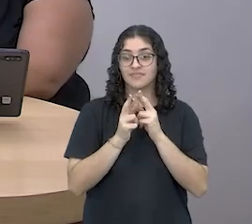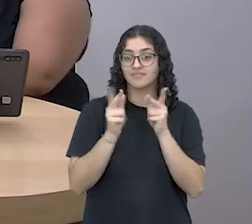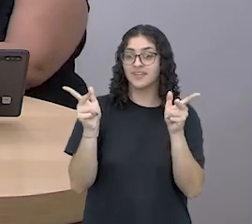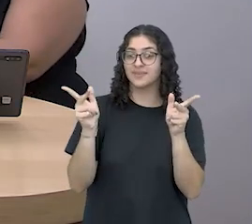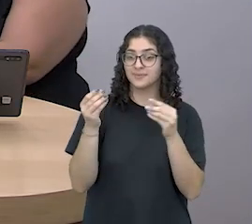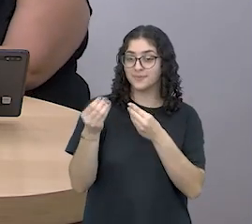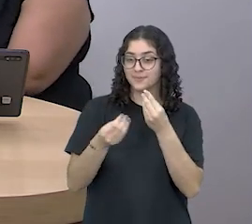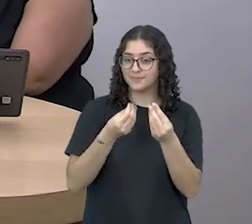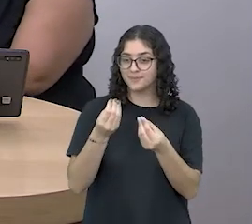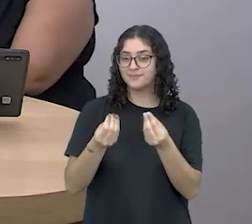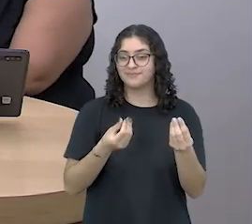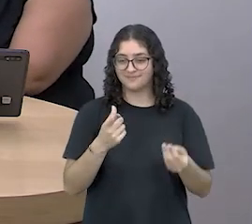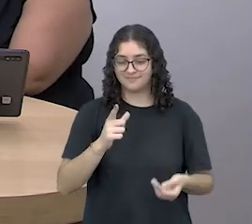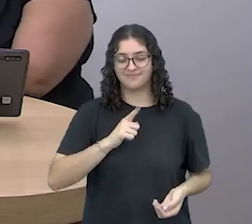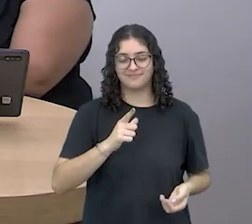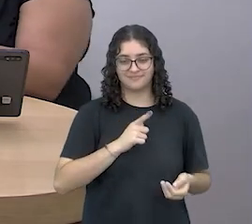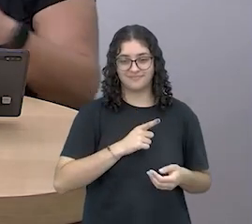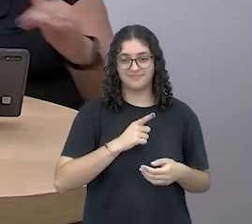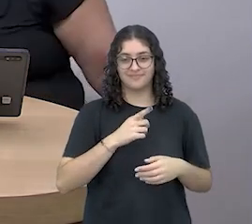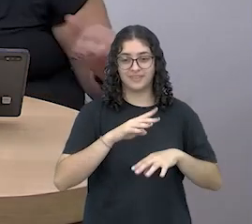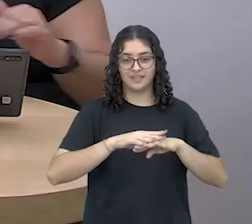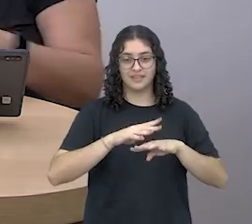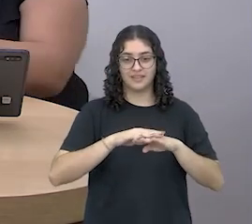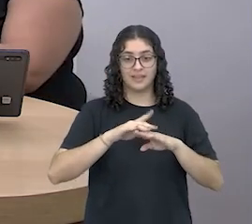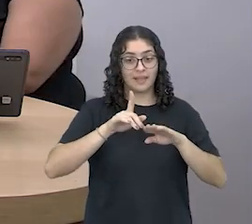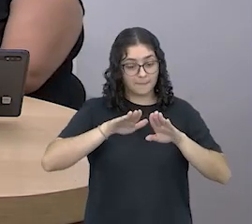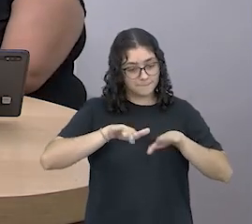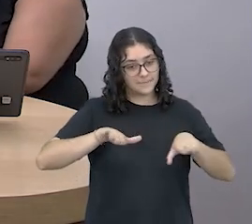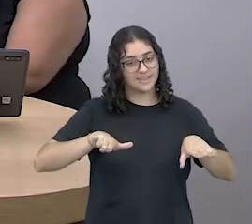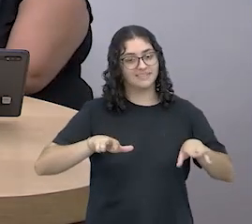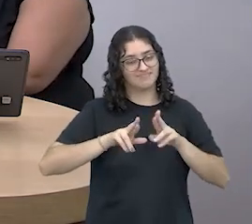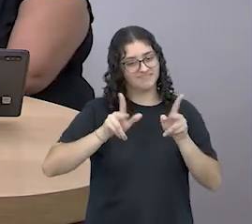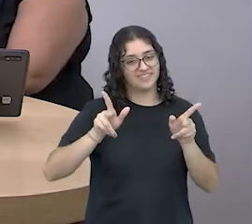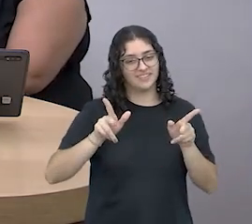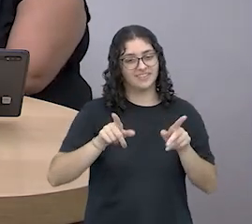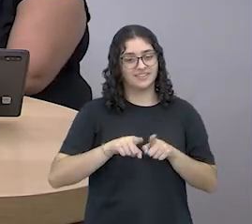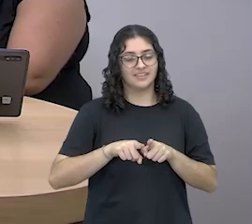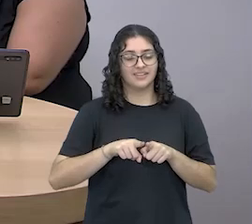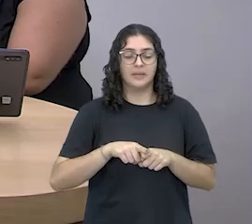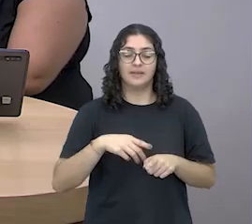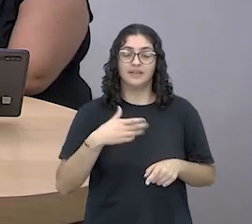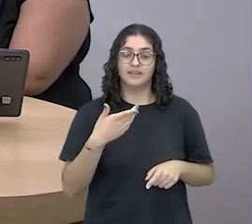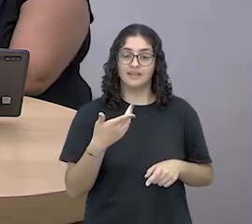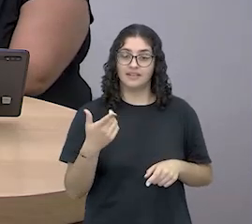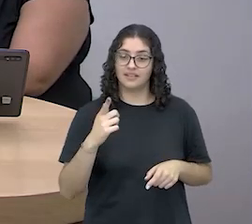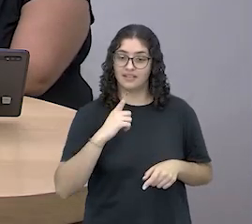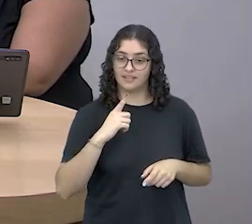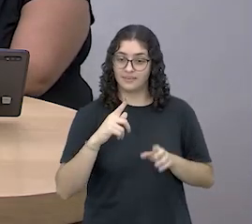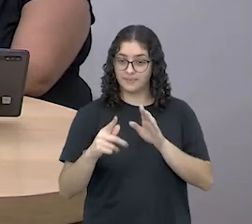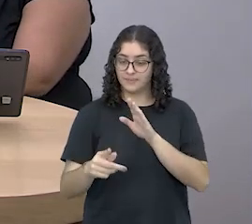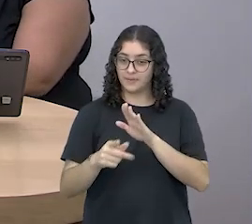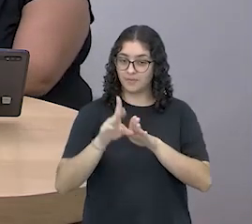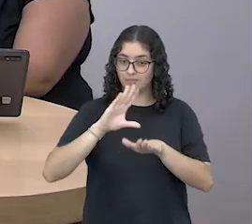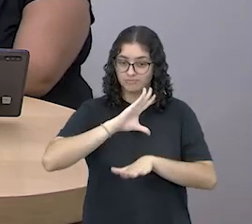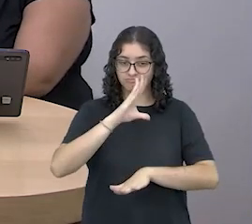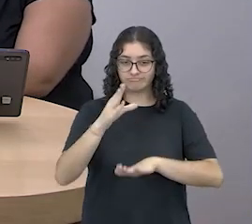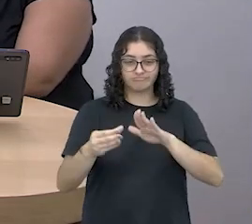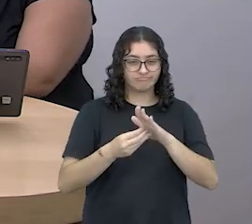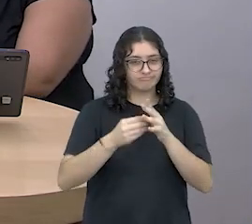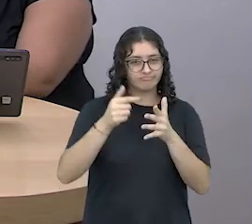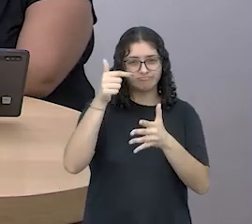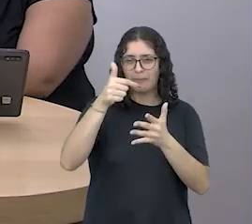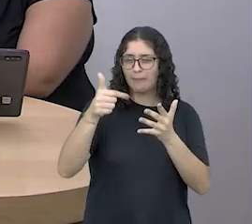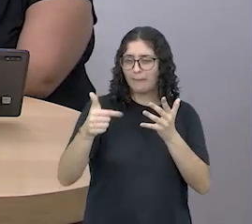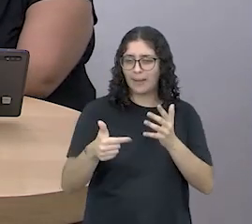diferente aí de trabalhar matemática, principalmente com os pequenininhos. E tem tanta coisa bacana no repositório, tem, né, Evandra? Tem